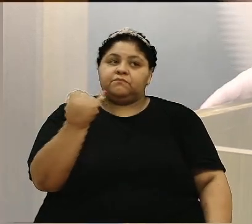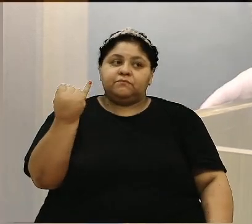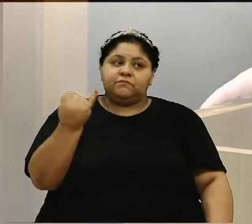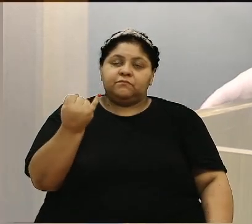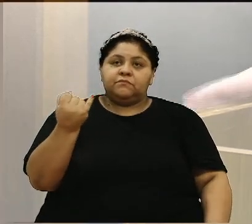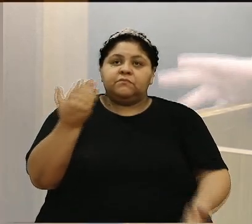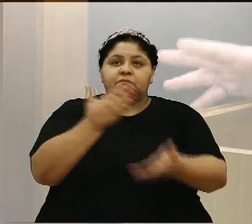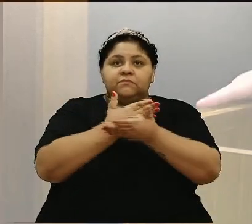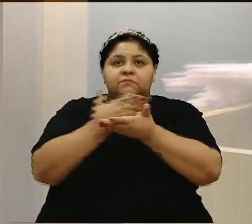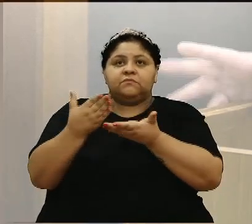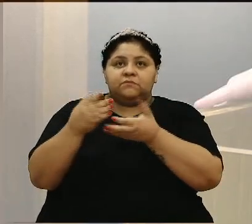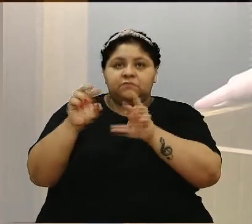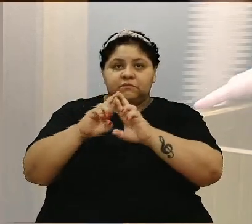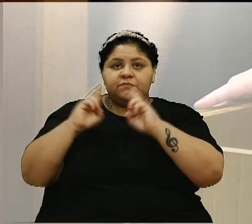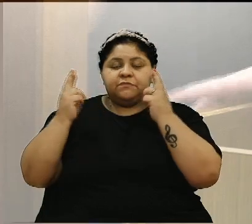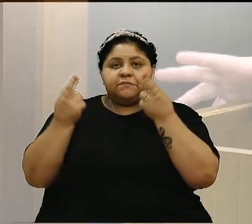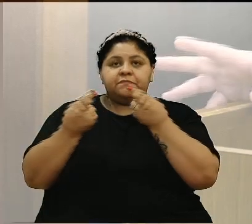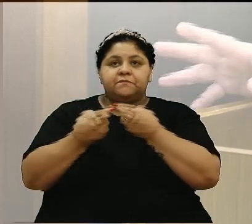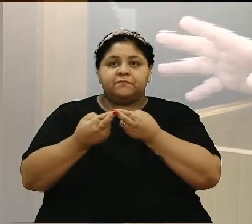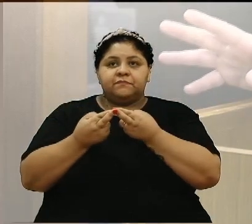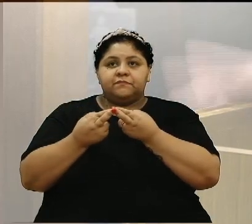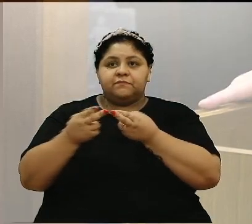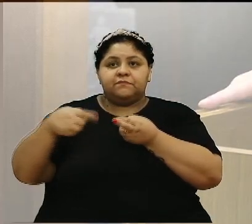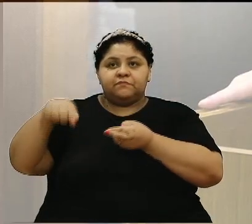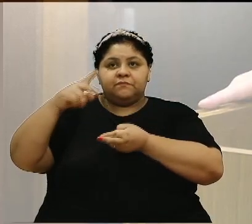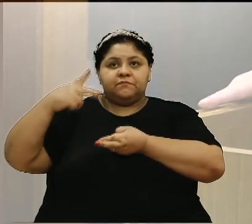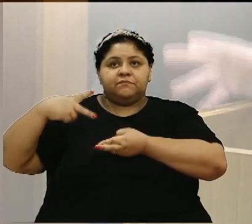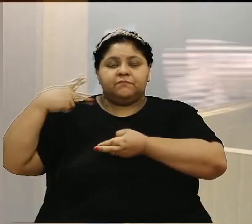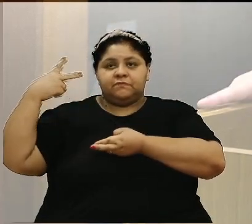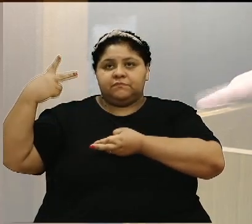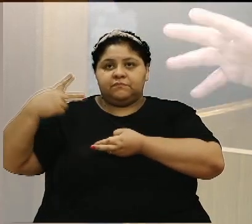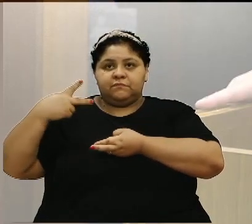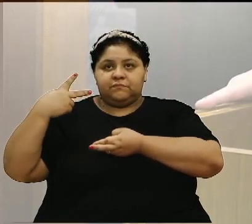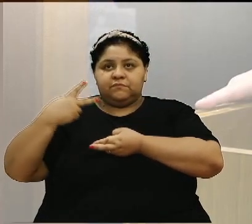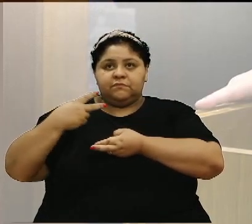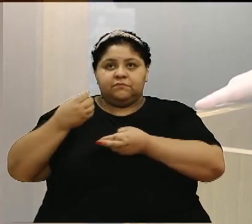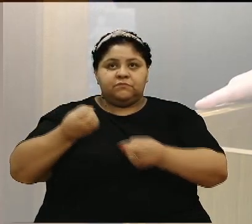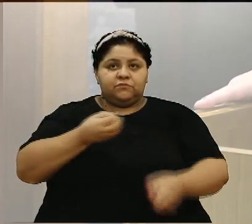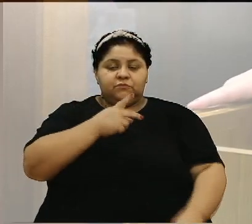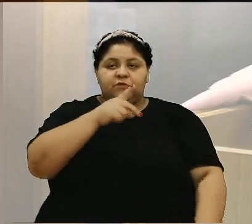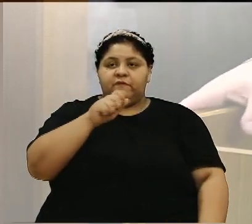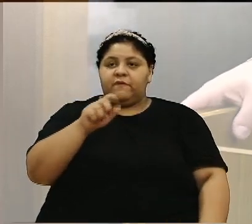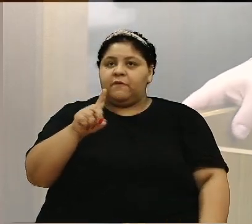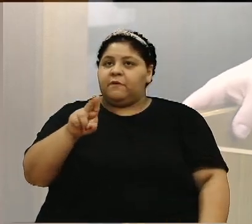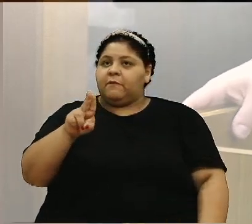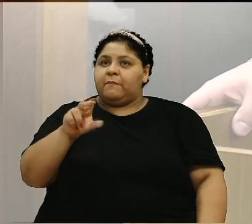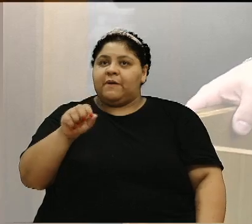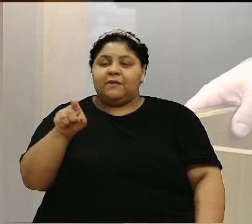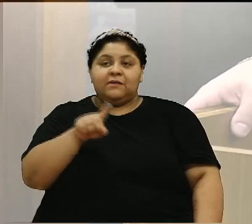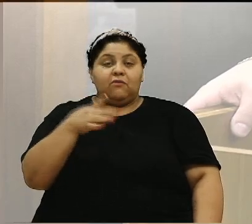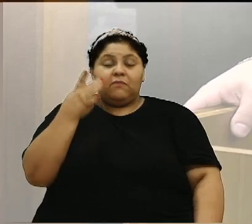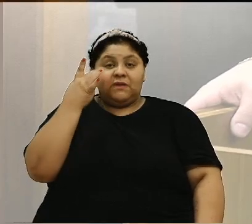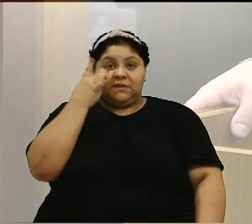no início da nossa sessão, nossos vereadores juniores de Nova Pádua não estavam presentes. Então, aqui,